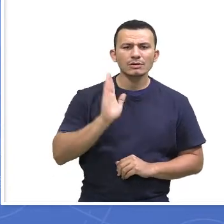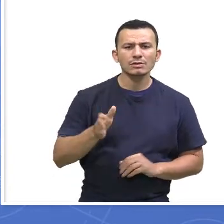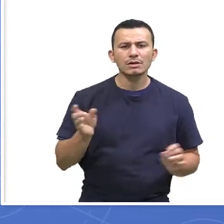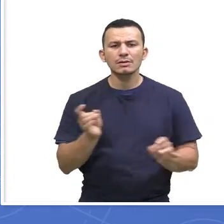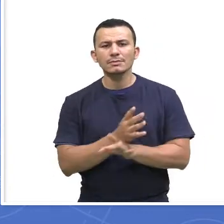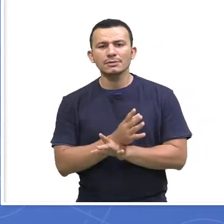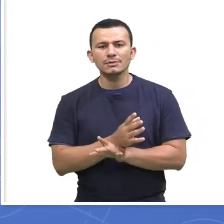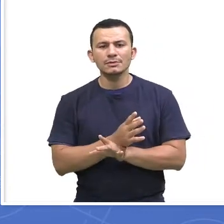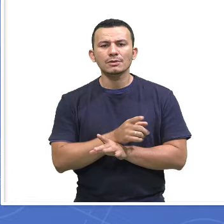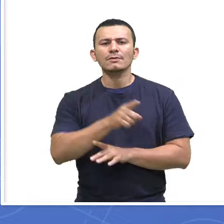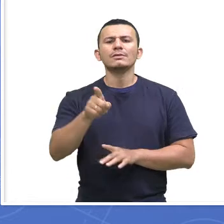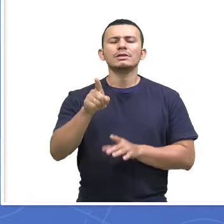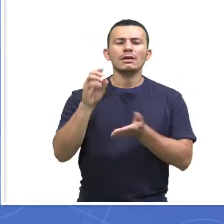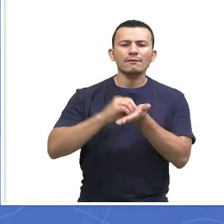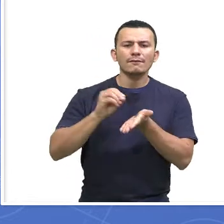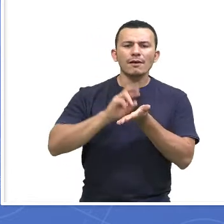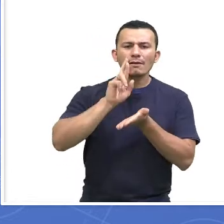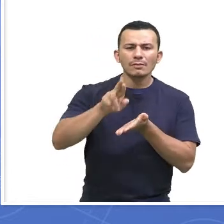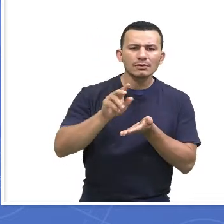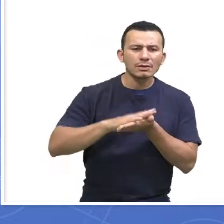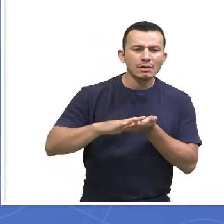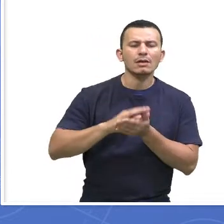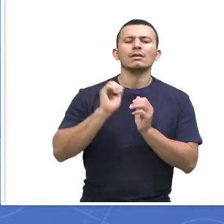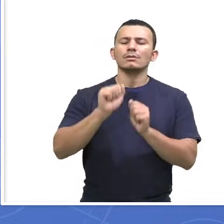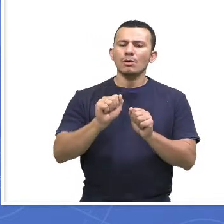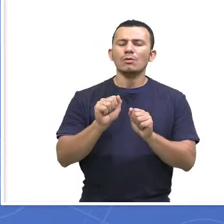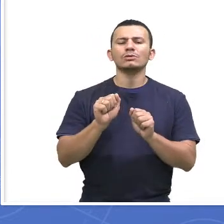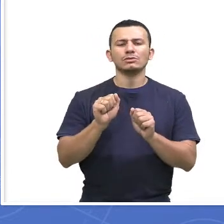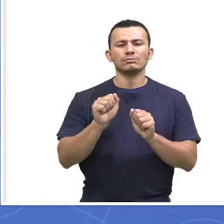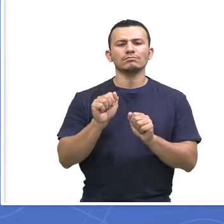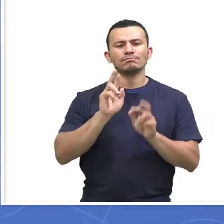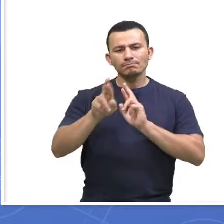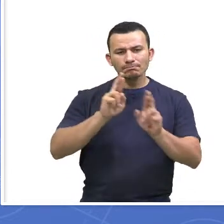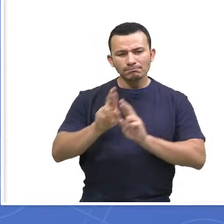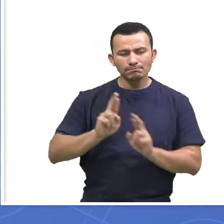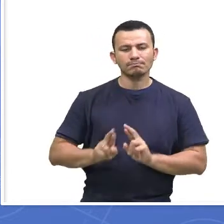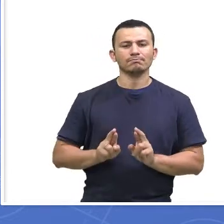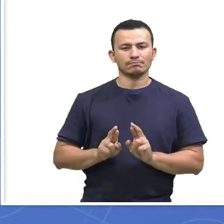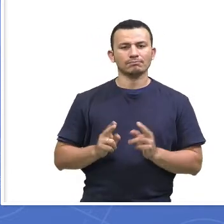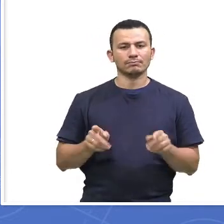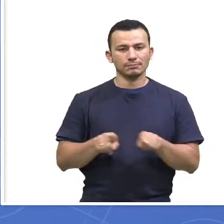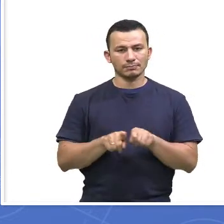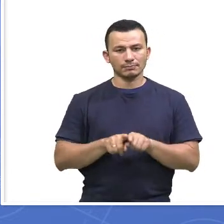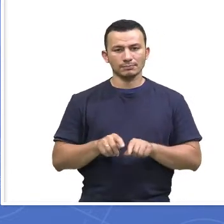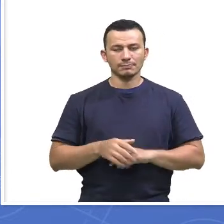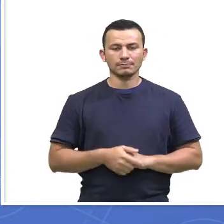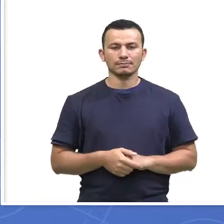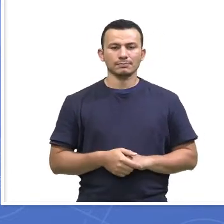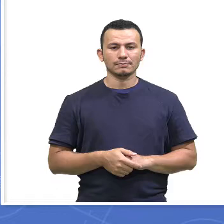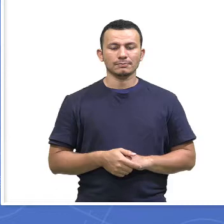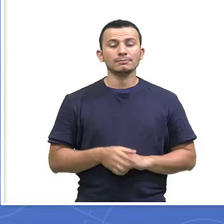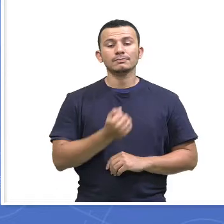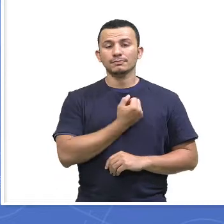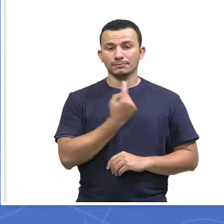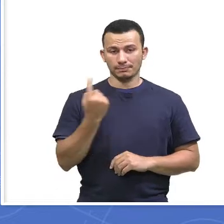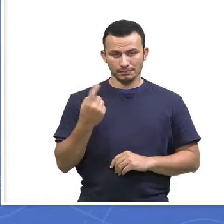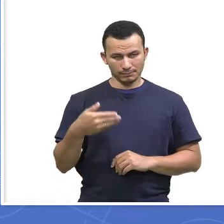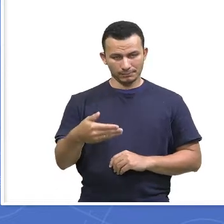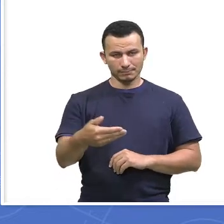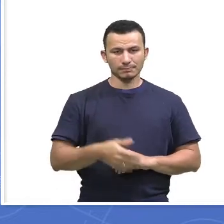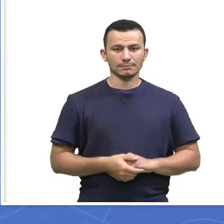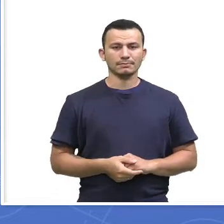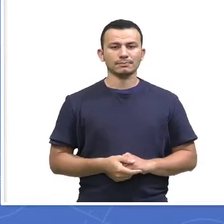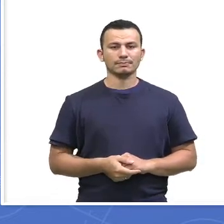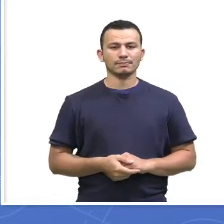responderam. Quem não marcou, não respondeu, vai acompanhando as respostas que a gente vai dar para vocês aqui, tá bom? Vamos lá, primeira questão.